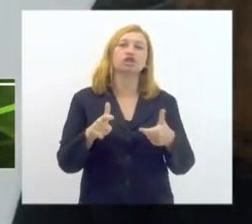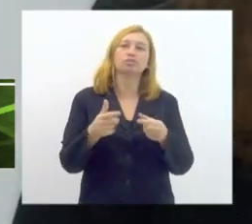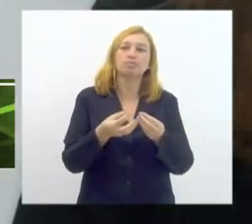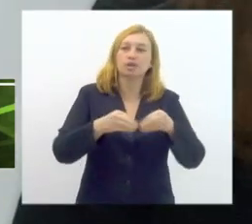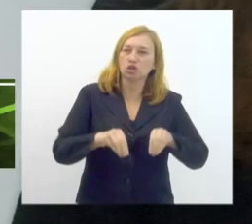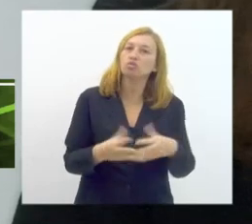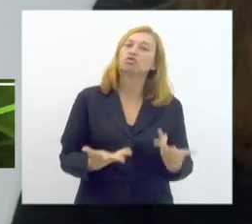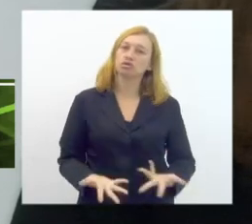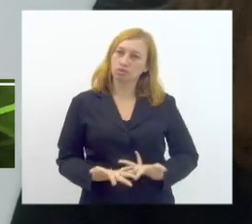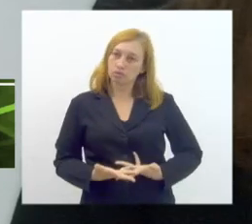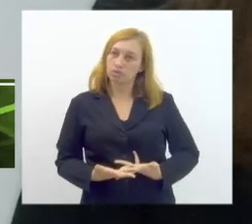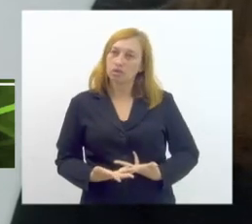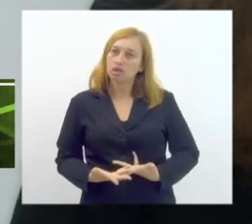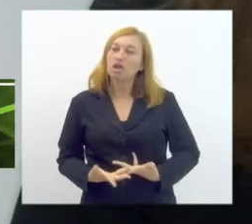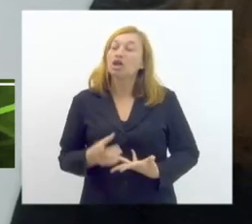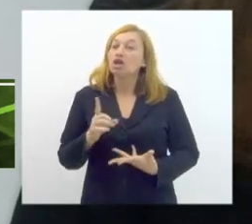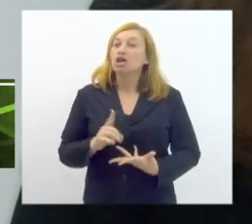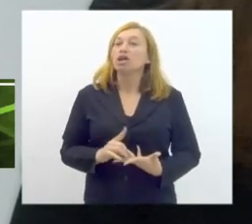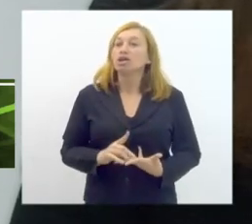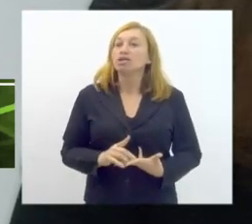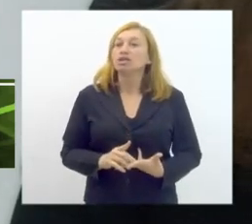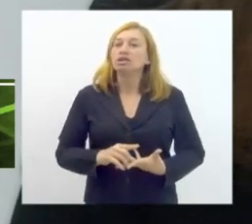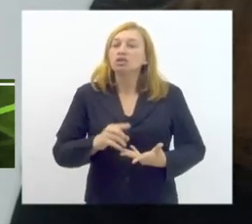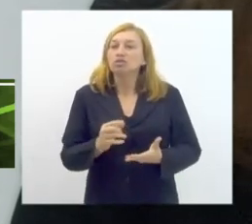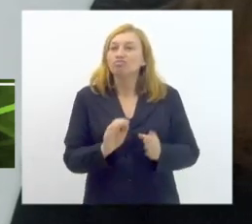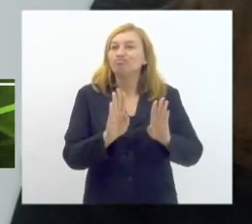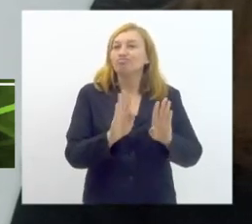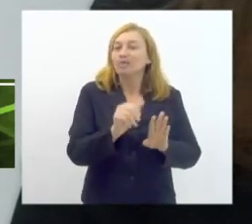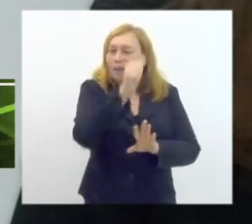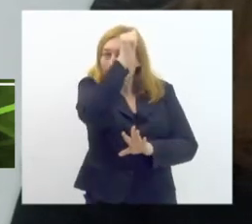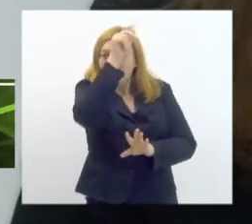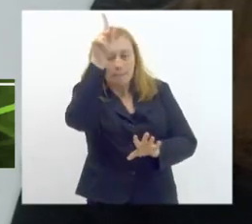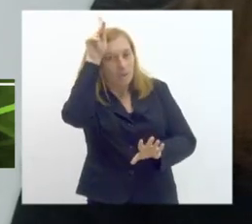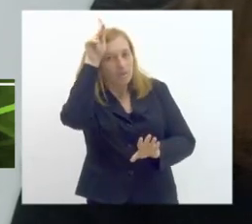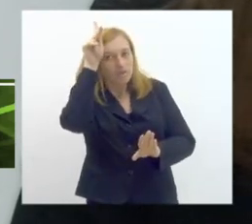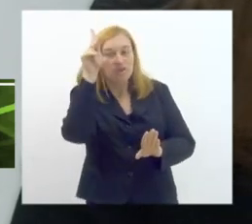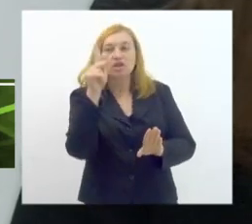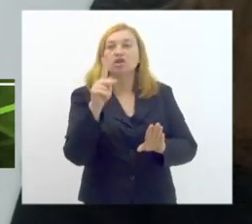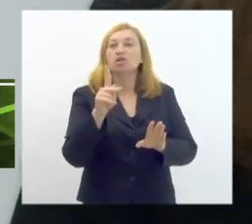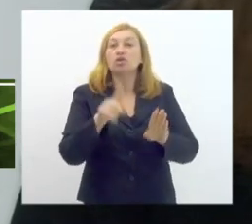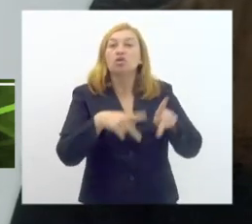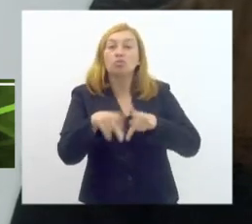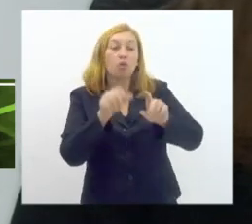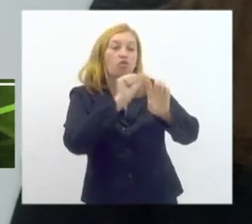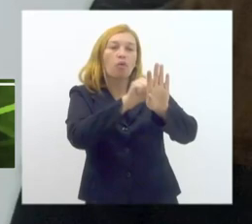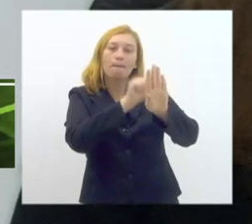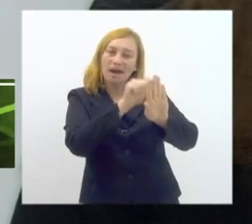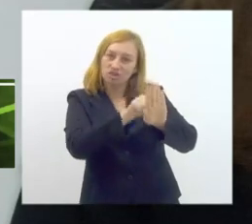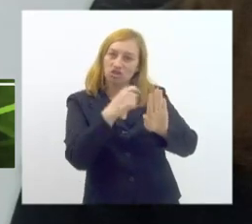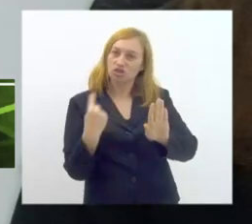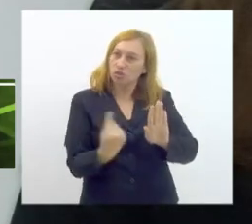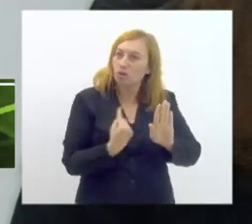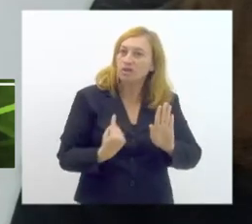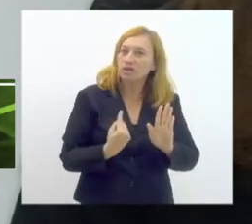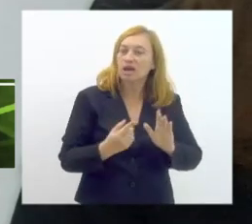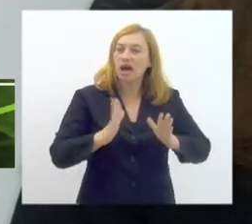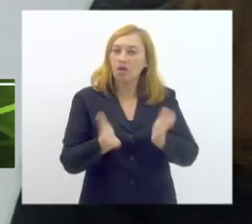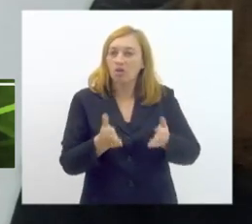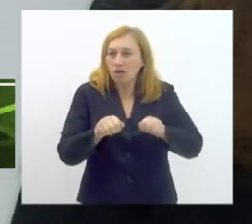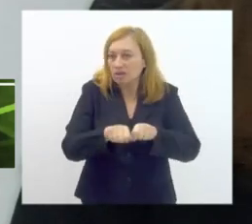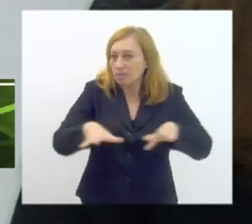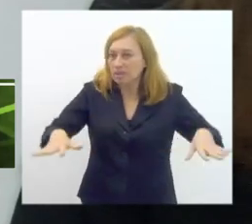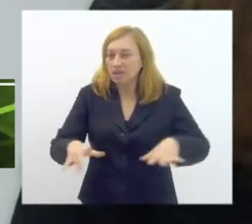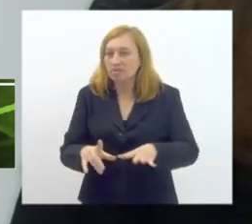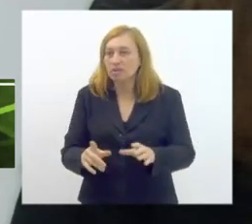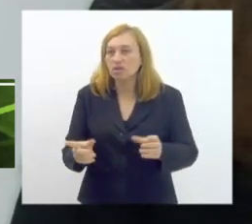Estávamos assumindo sozinhos, porque é na porta do prefeito que a população bate. Agora, na pandemia, num município do tamanho como